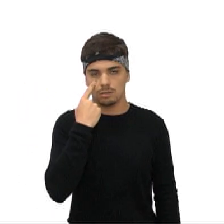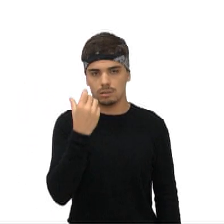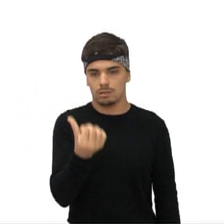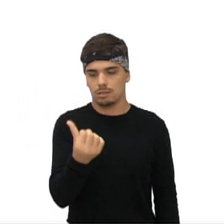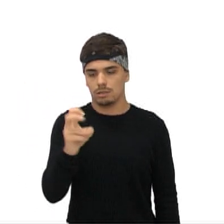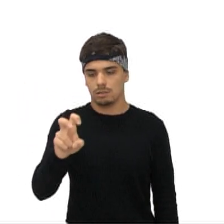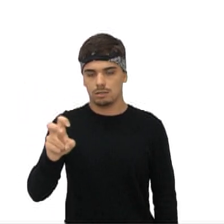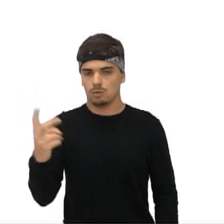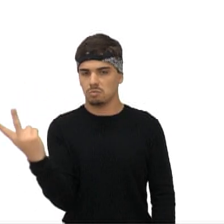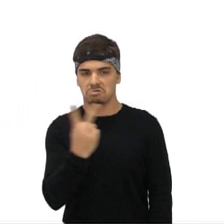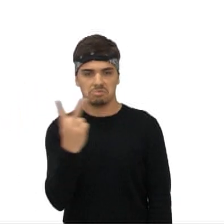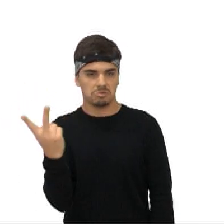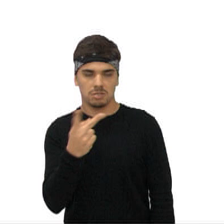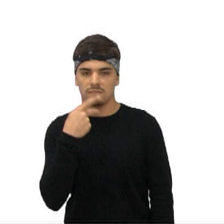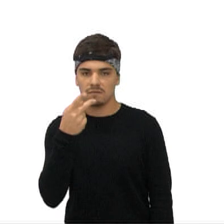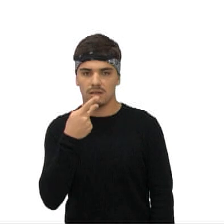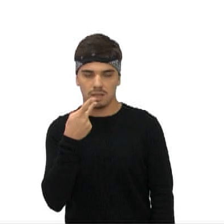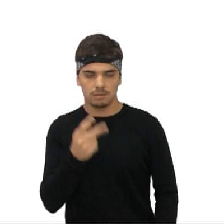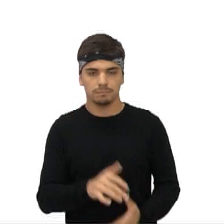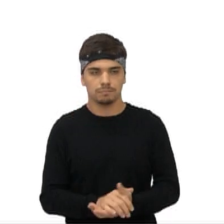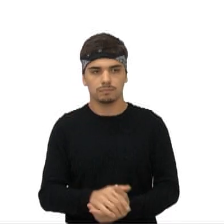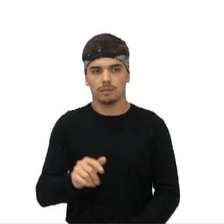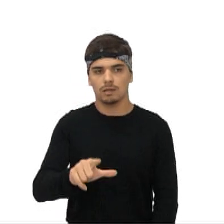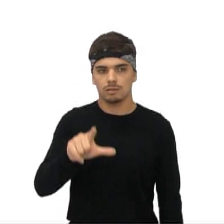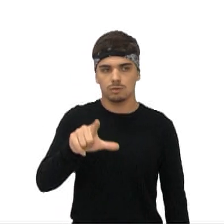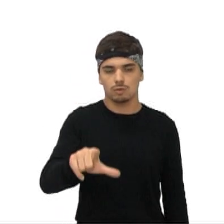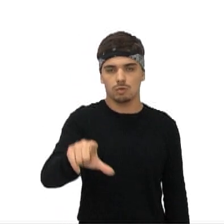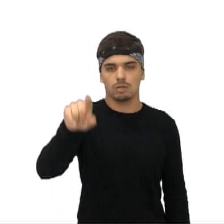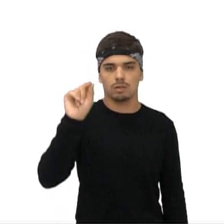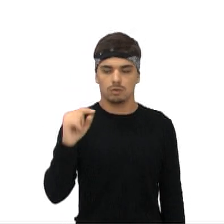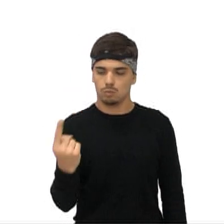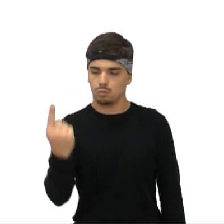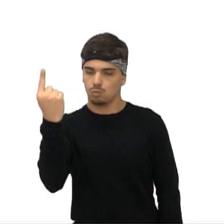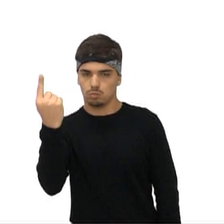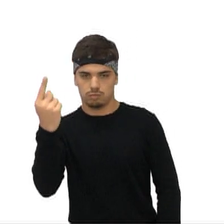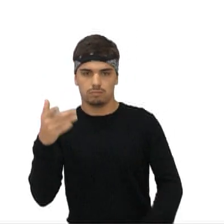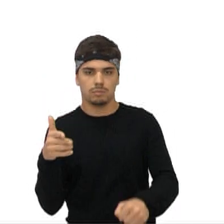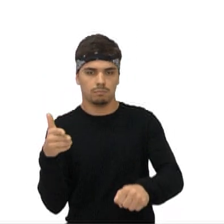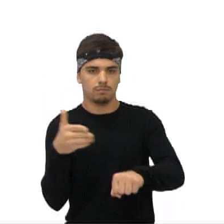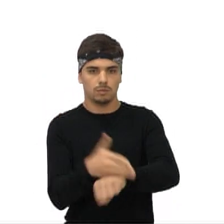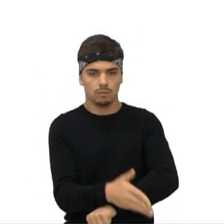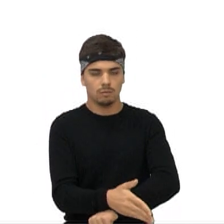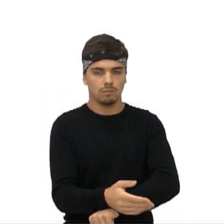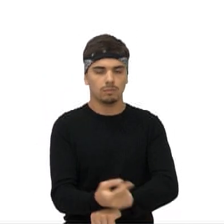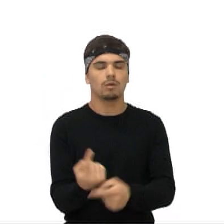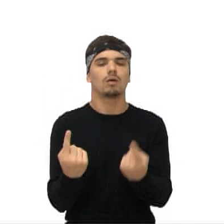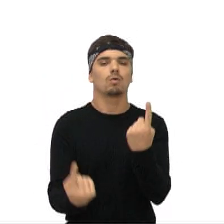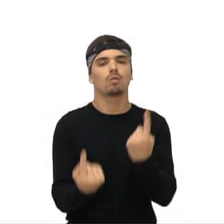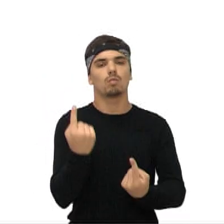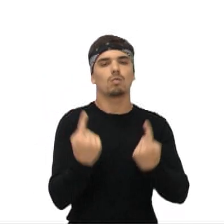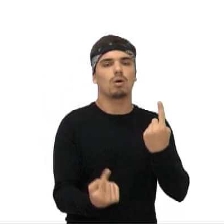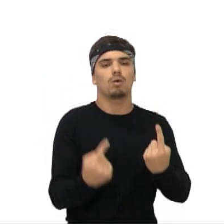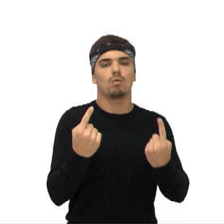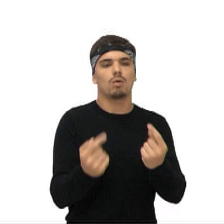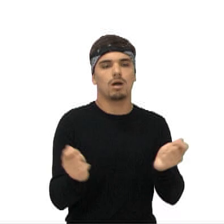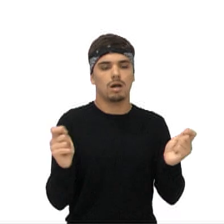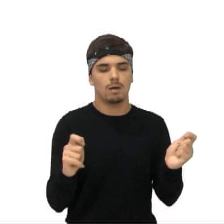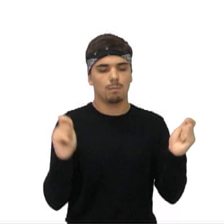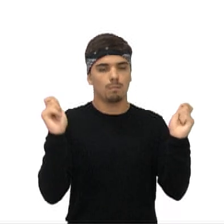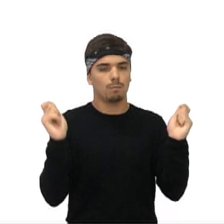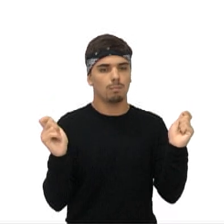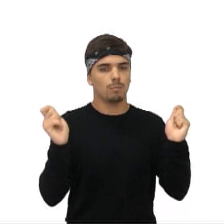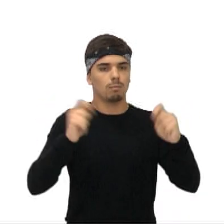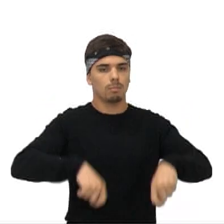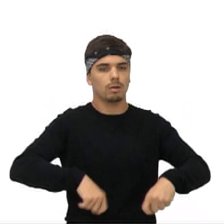idiomas. Escolhendo ao acaso um dos aprovados, qual a probabilidade de ele não